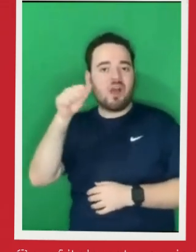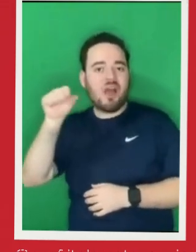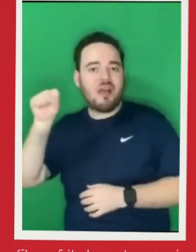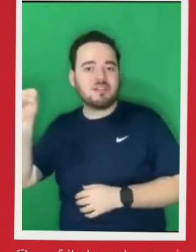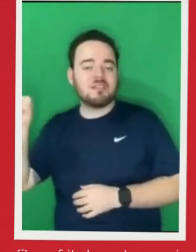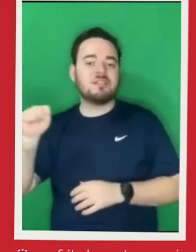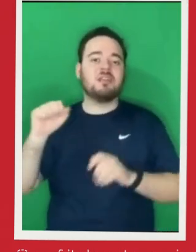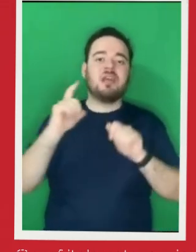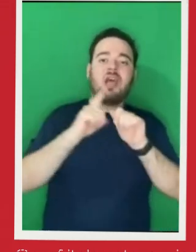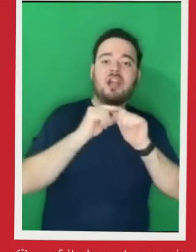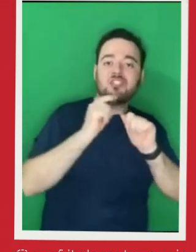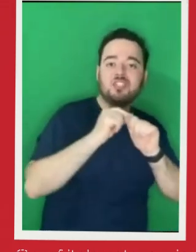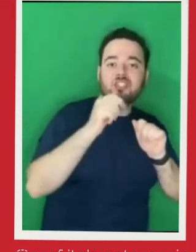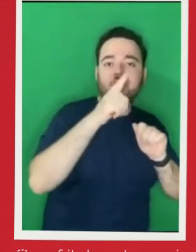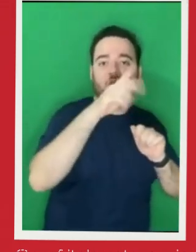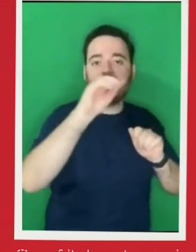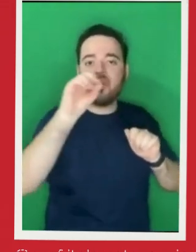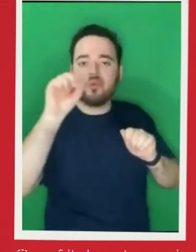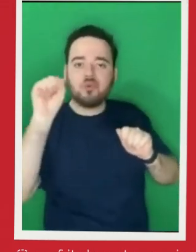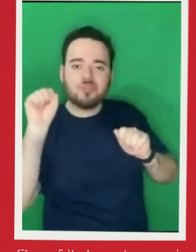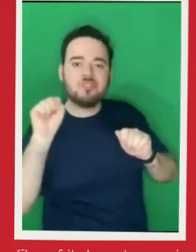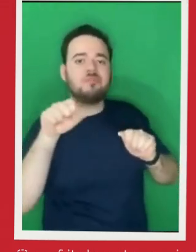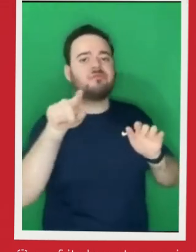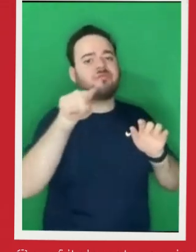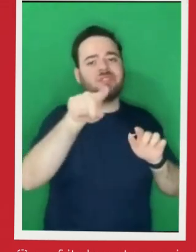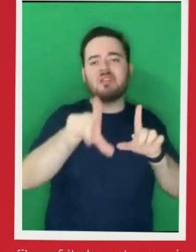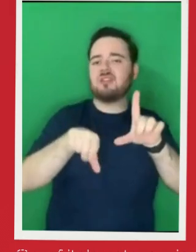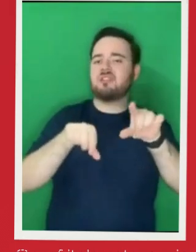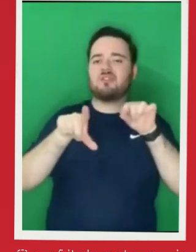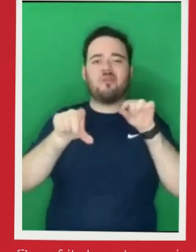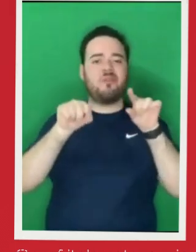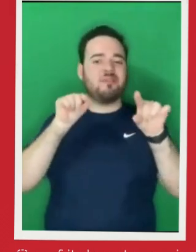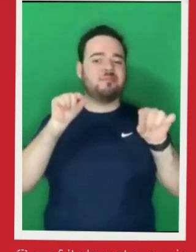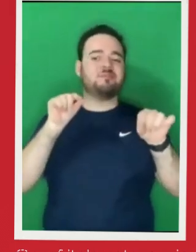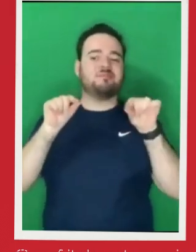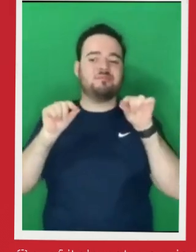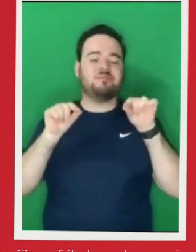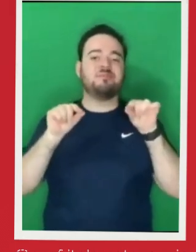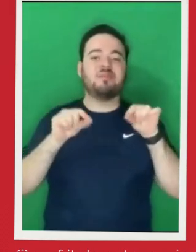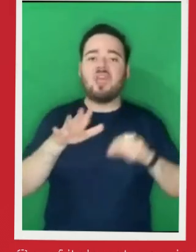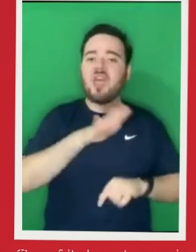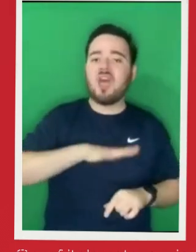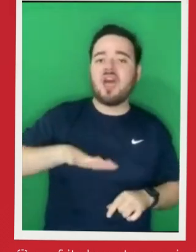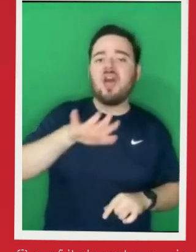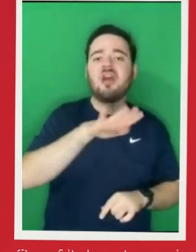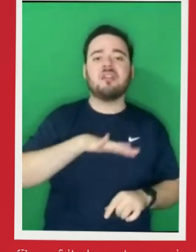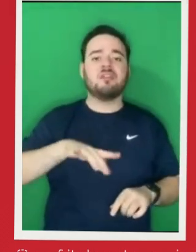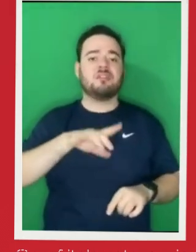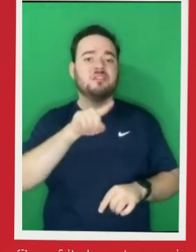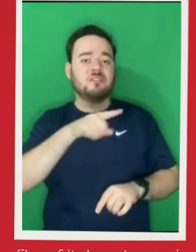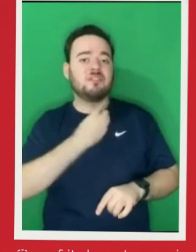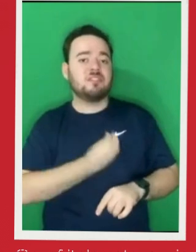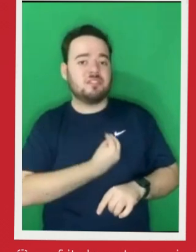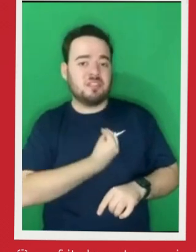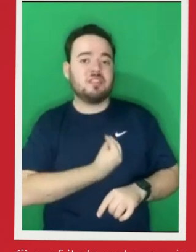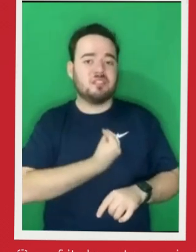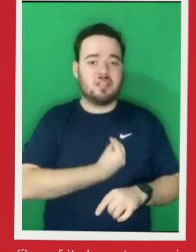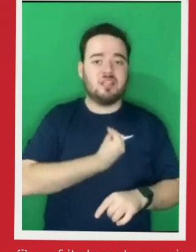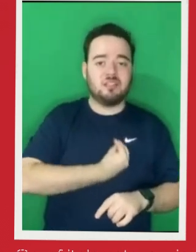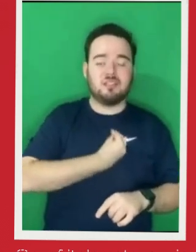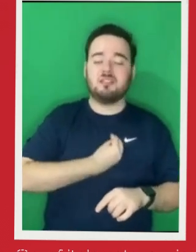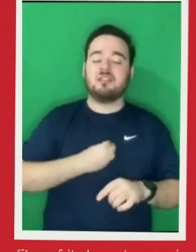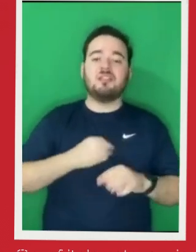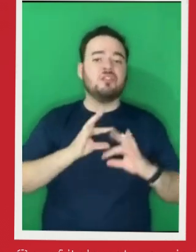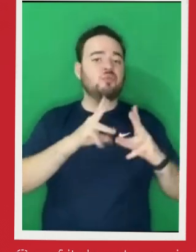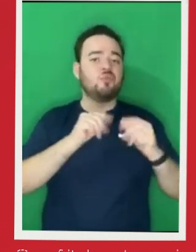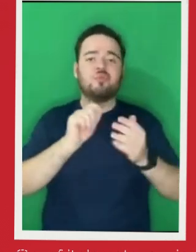este artigo, é a sua preferência. É o campo em que você está, sobre o que você está escrevendo e o que cabe